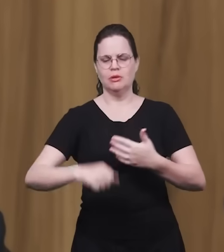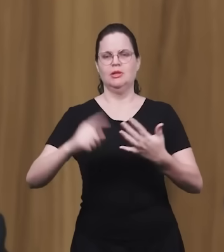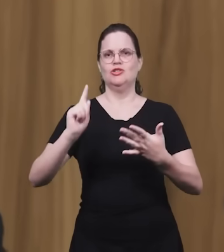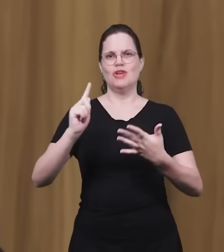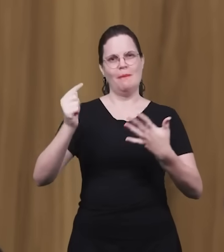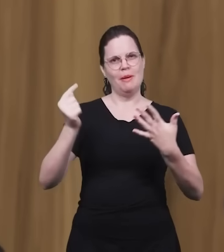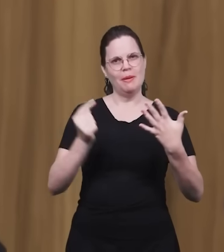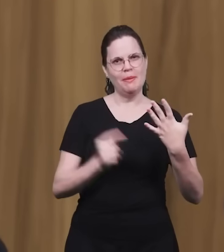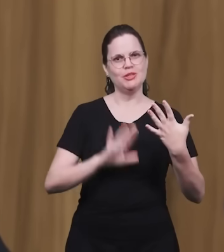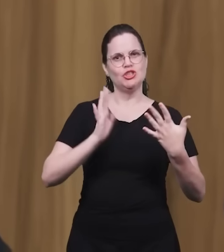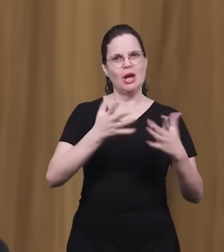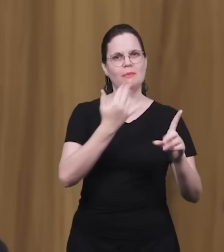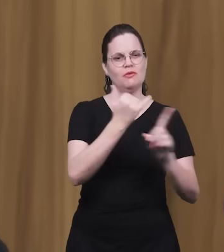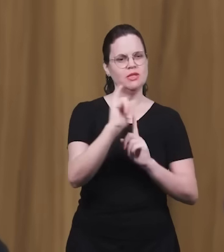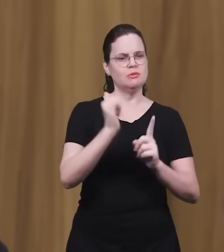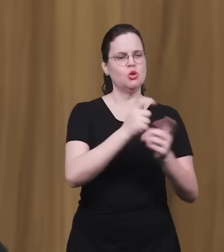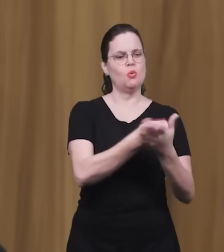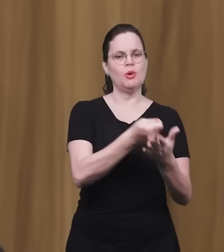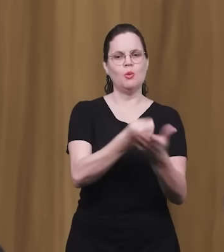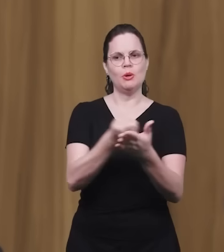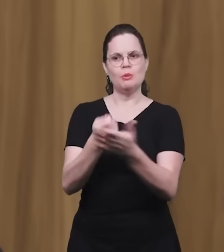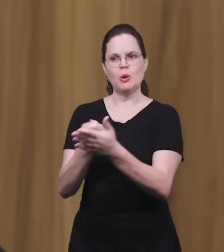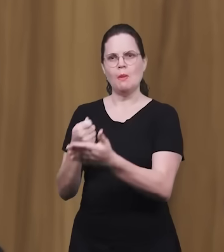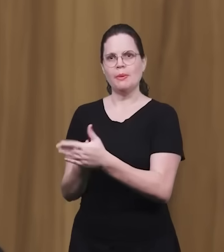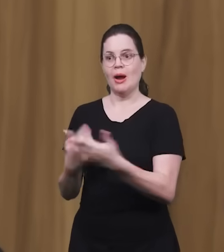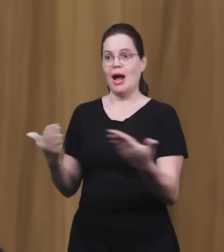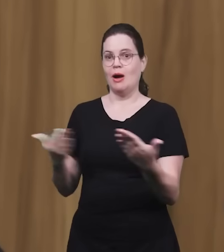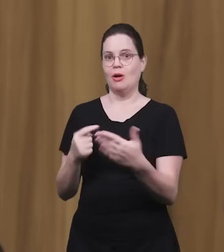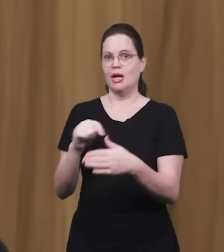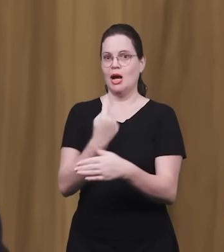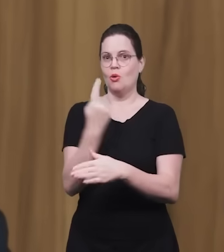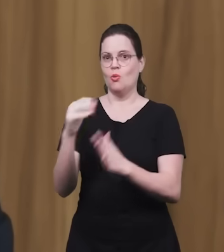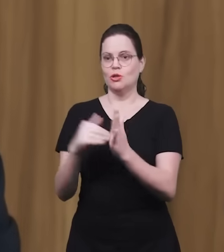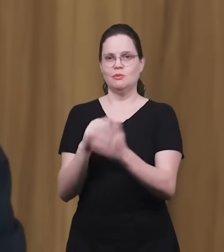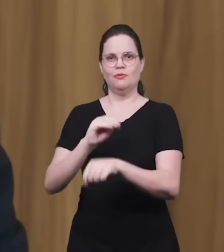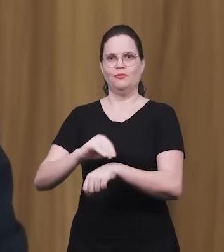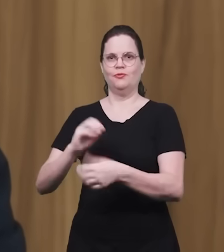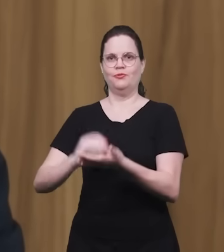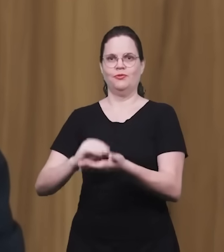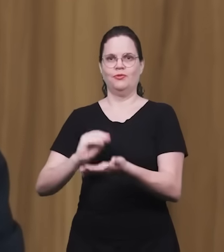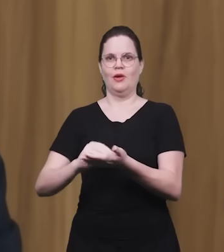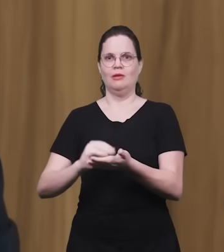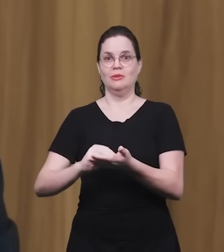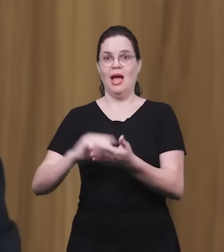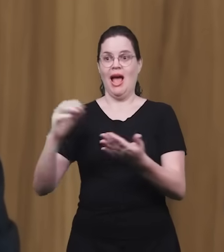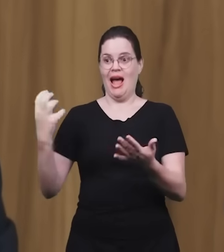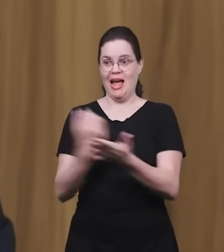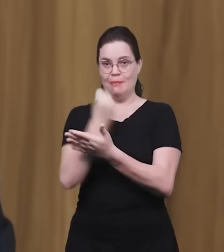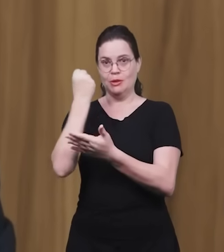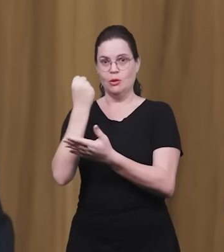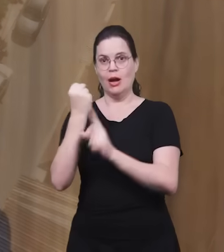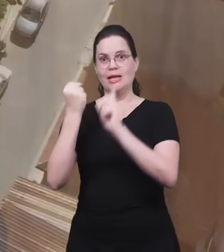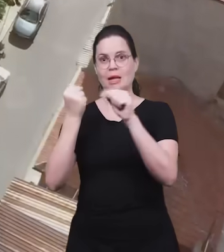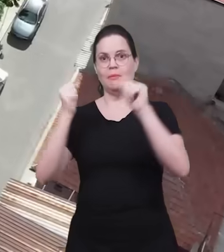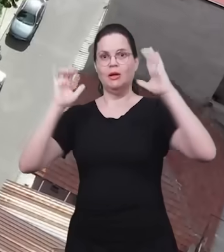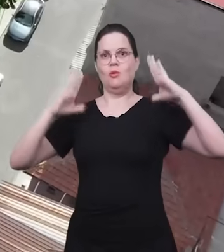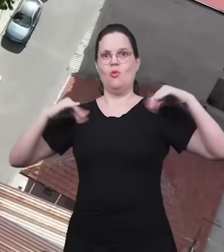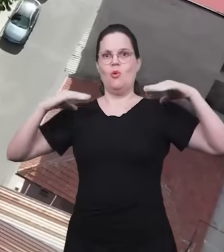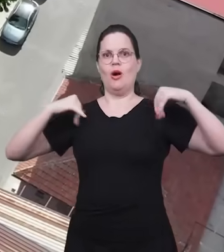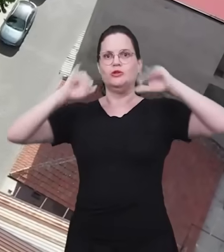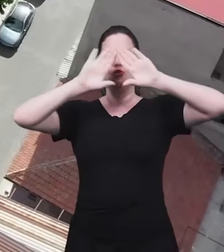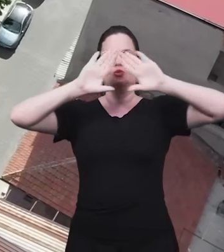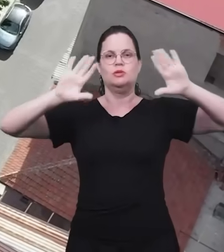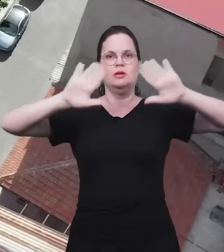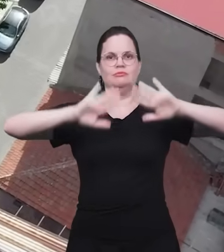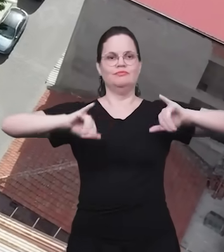e depois desse momento especial que a igreja vai para a eternidade, aí ouve-se aquele grito: ai, ai, ai dos que habitam sobre a